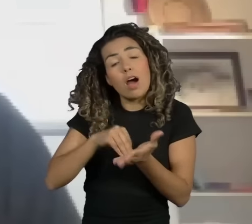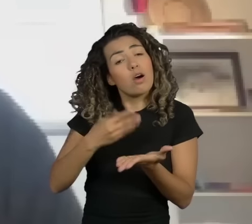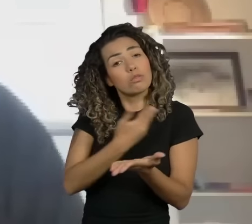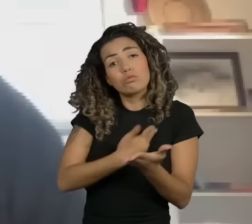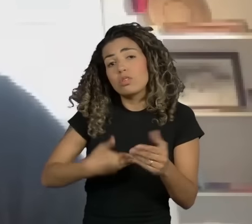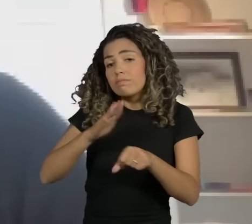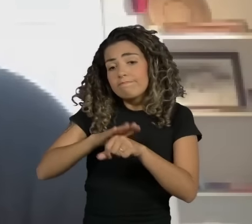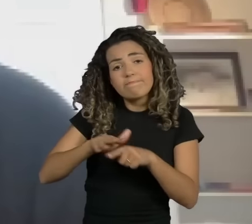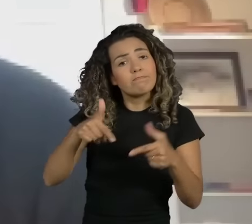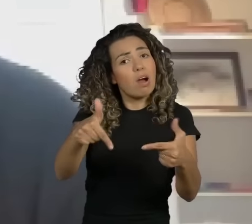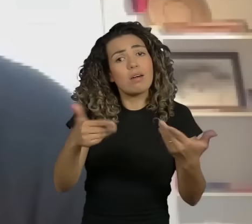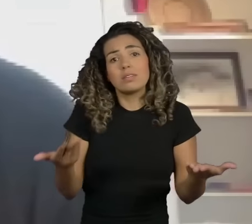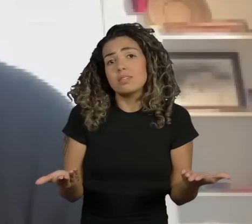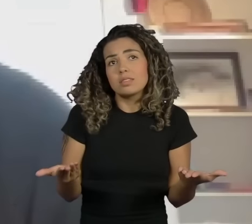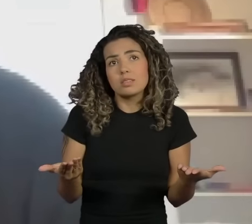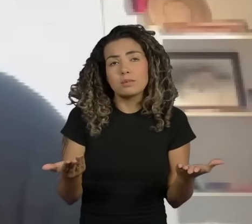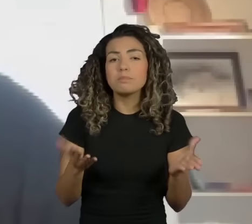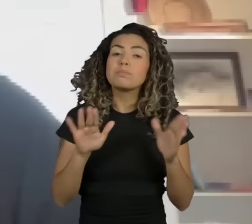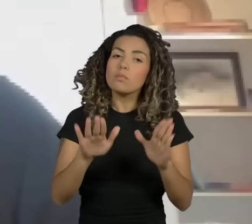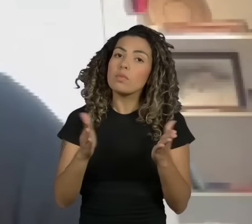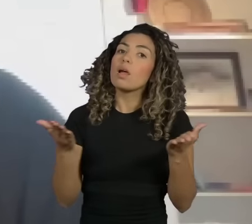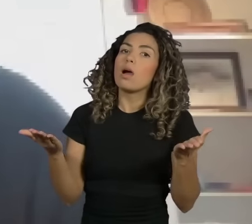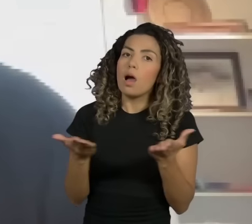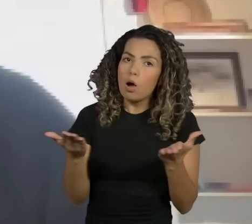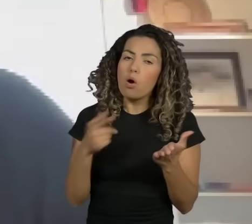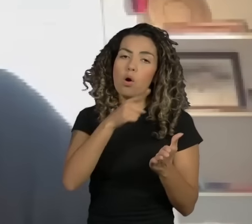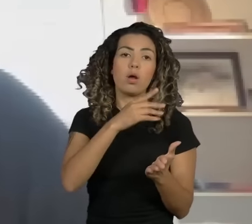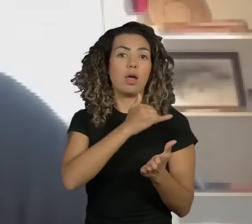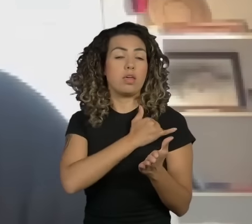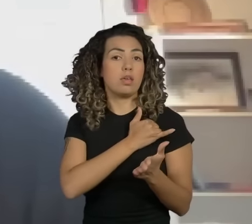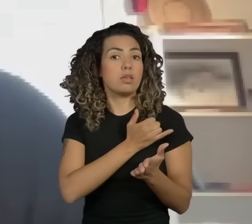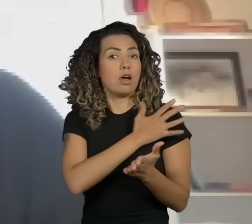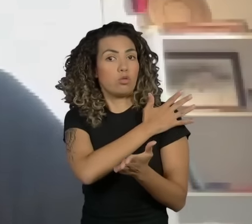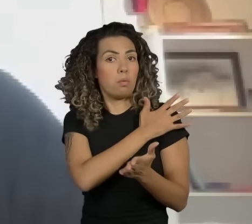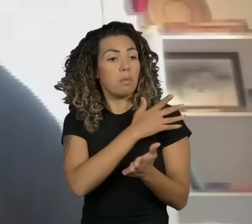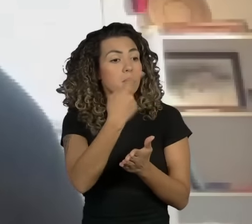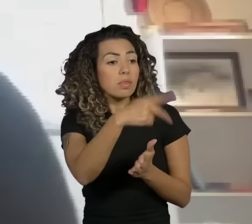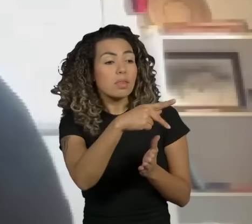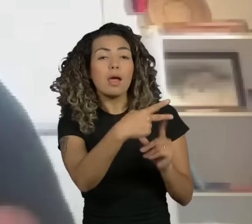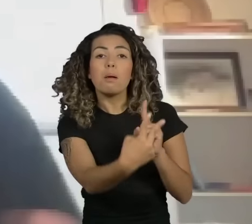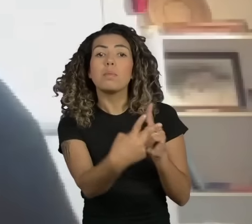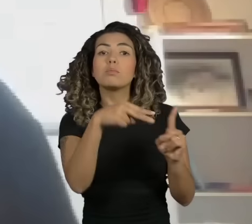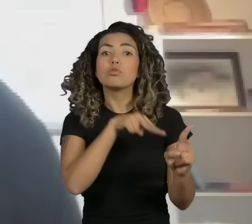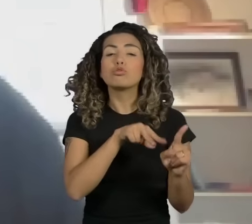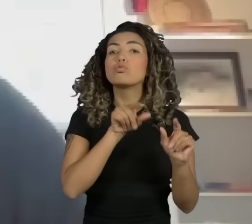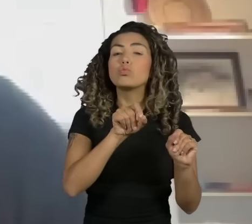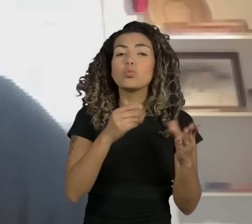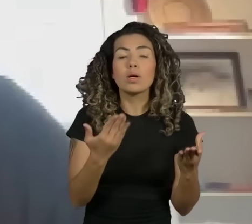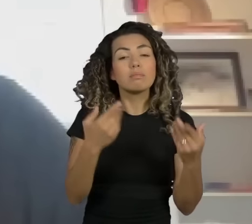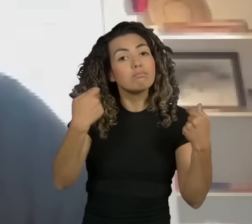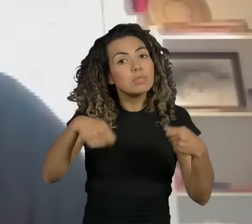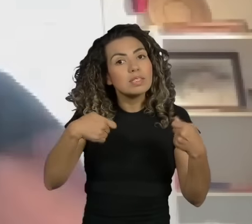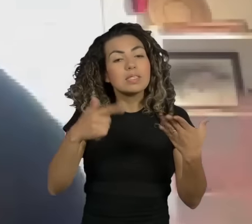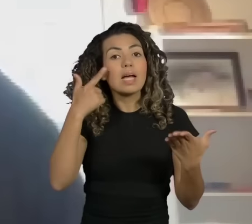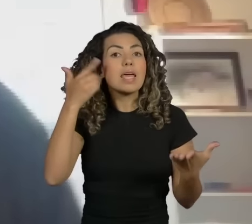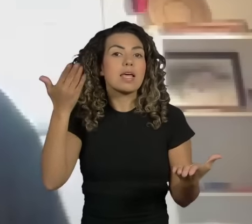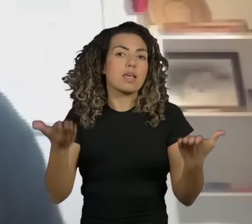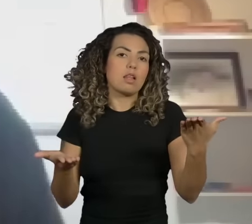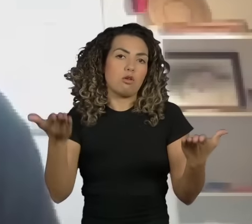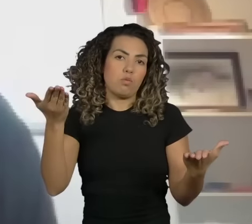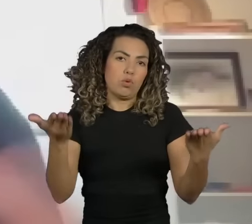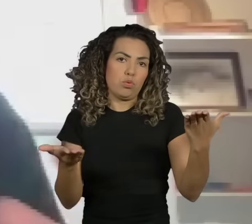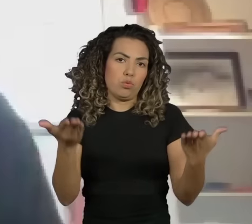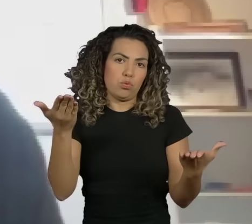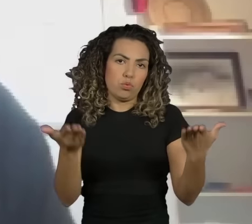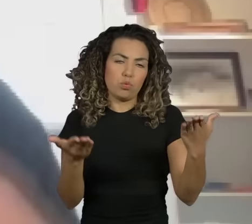A partir do ponto de vista da própria cosmologia Yanomami, é preciso todo um equilíbrio das relações entre os diferentes